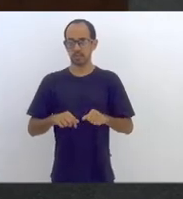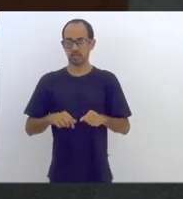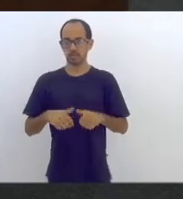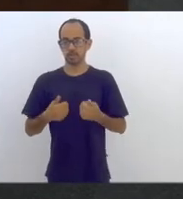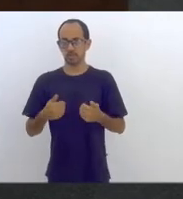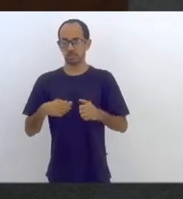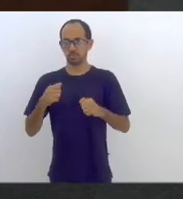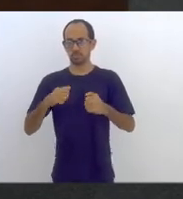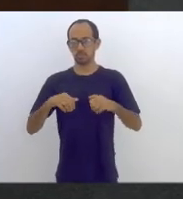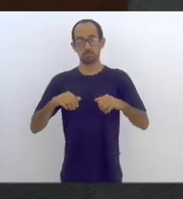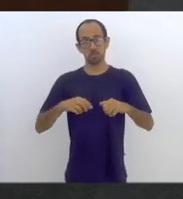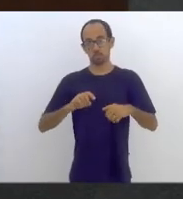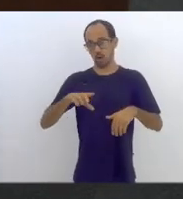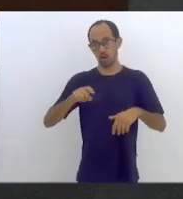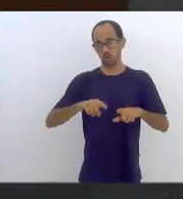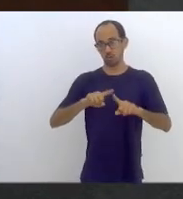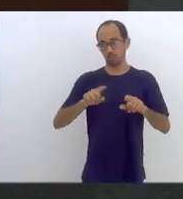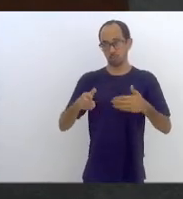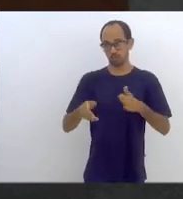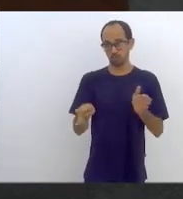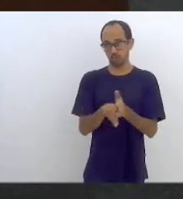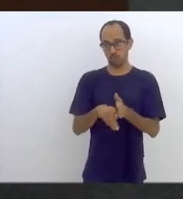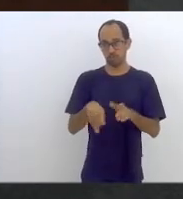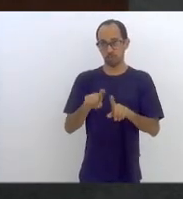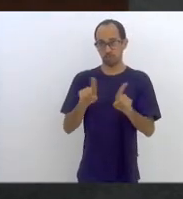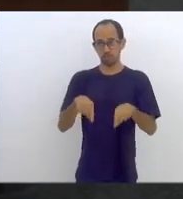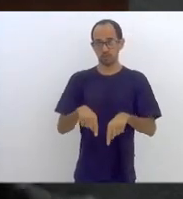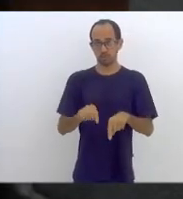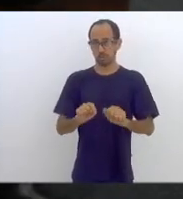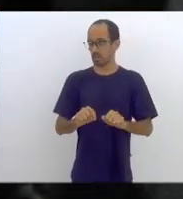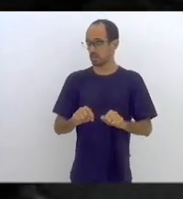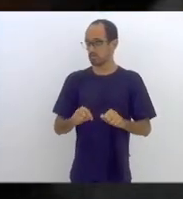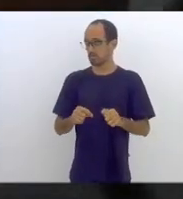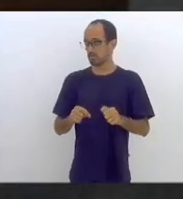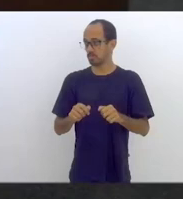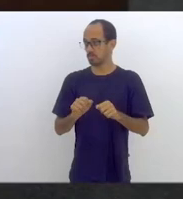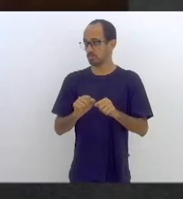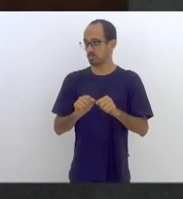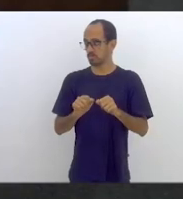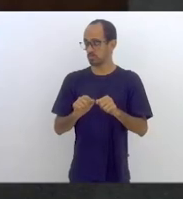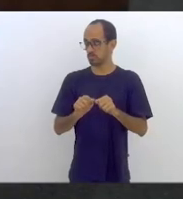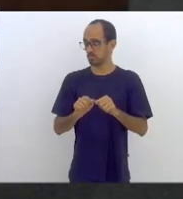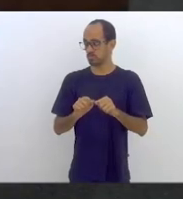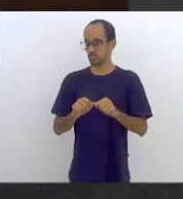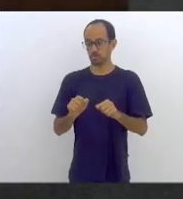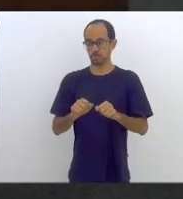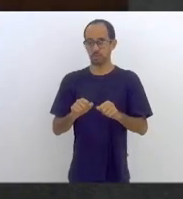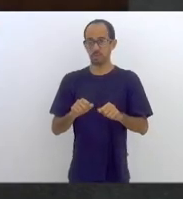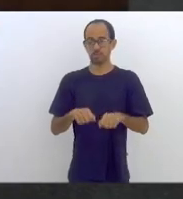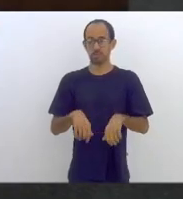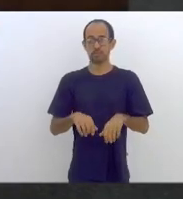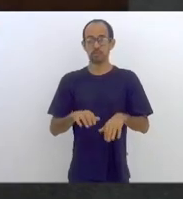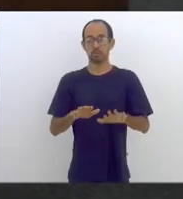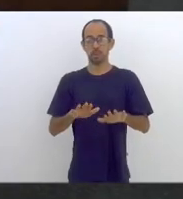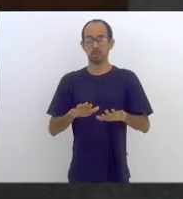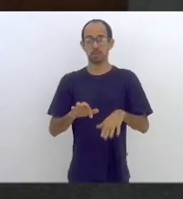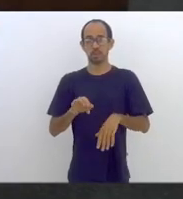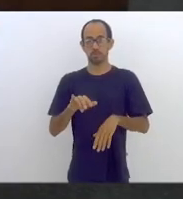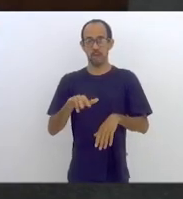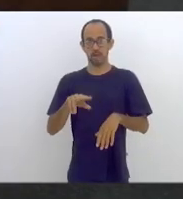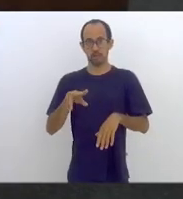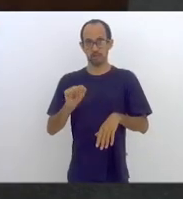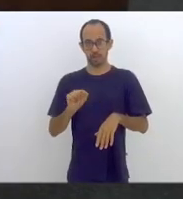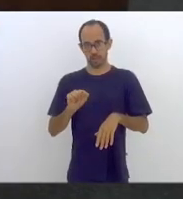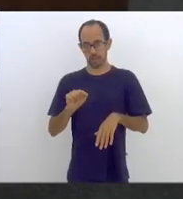declave que há um acordo informal e a defensora Flávia Nascimento Ela foi muito